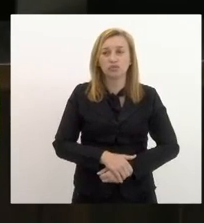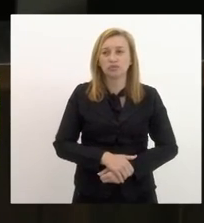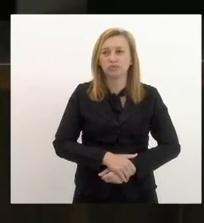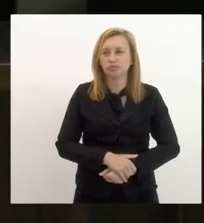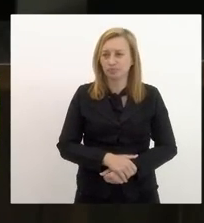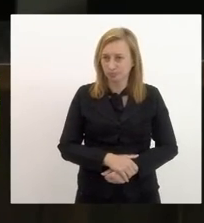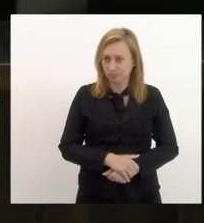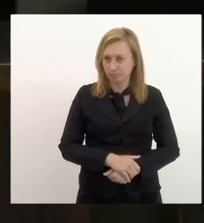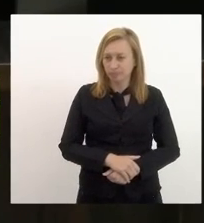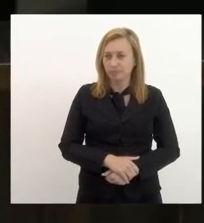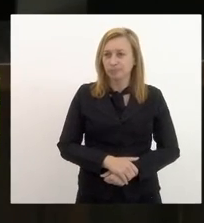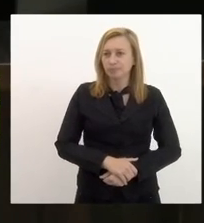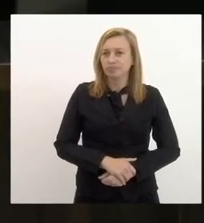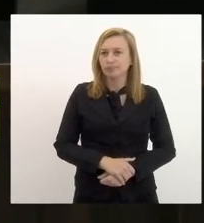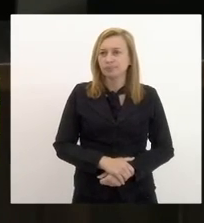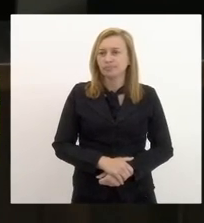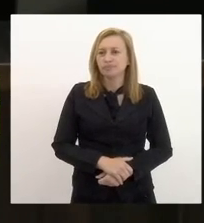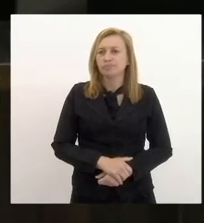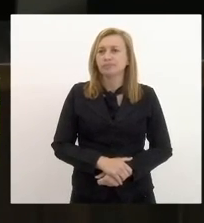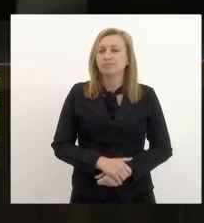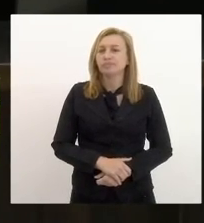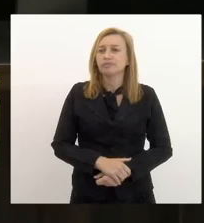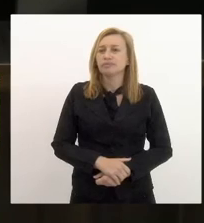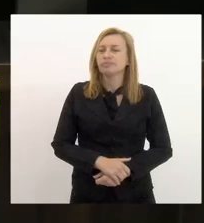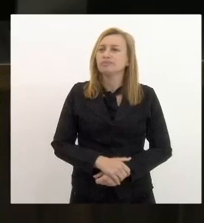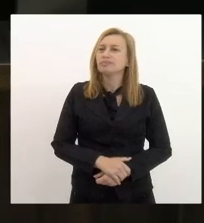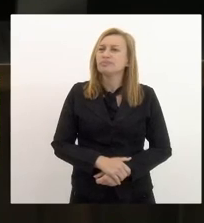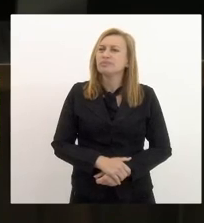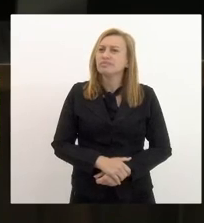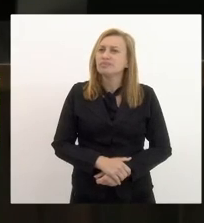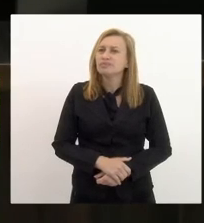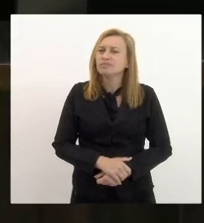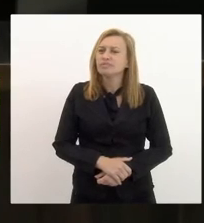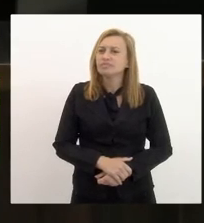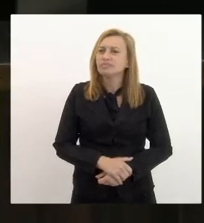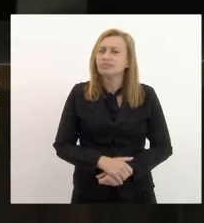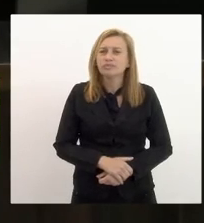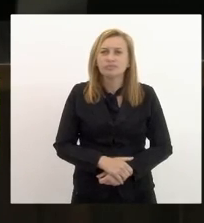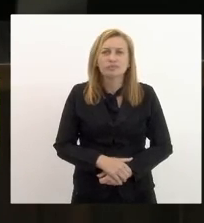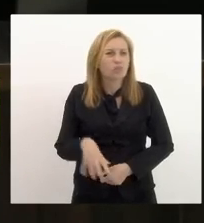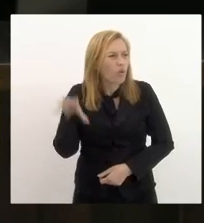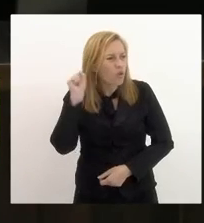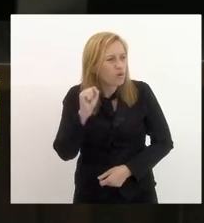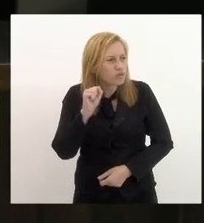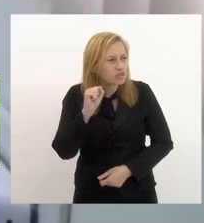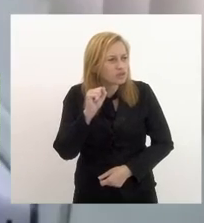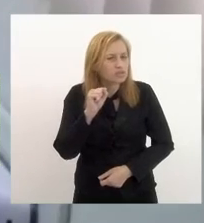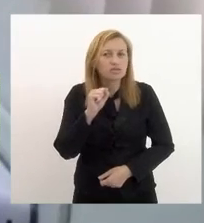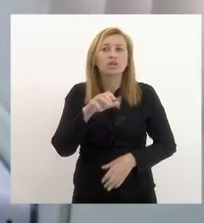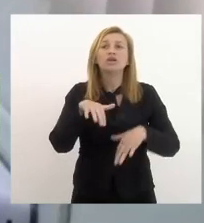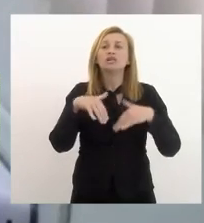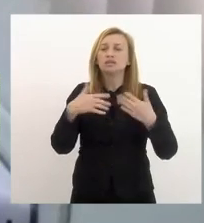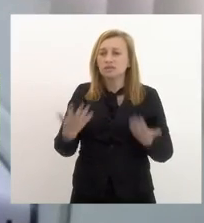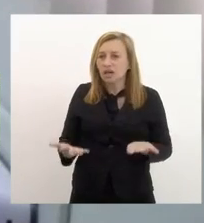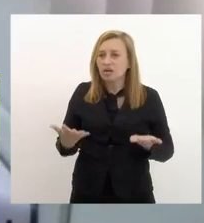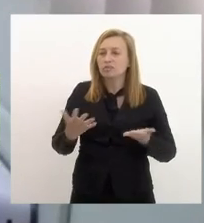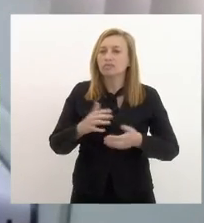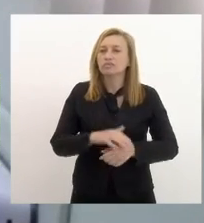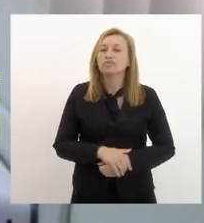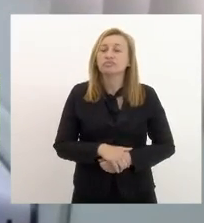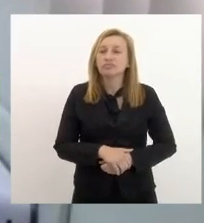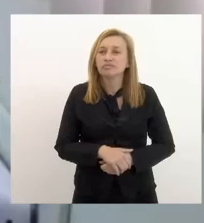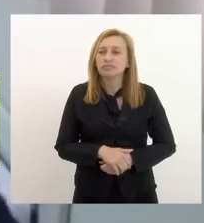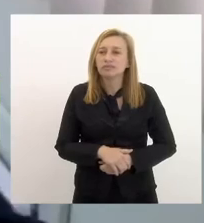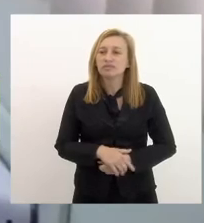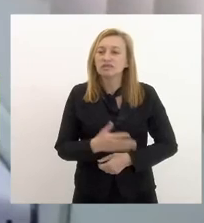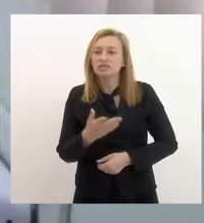Teixeira E aí que eu vou lá vai lá então fazer coro com